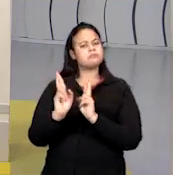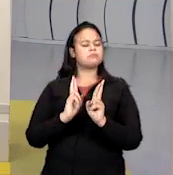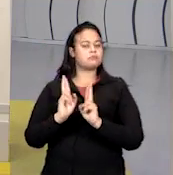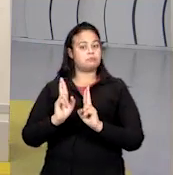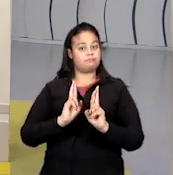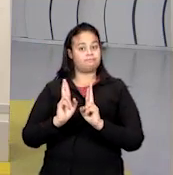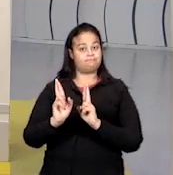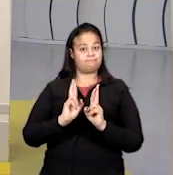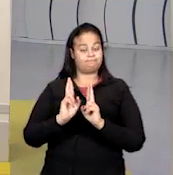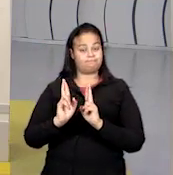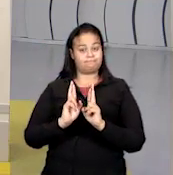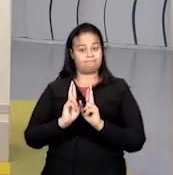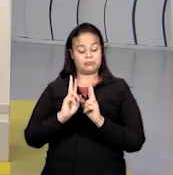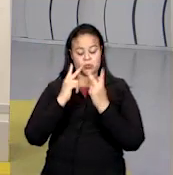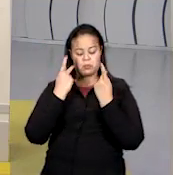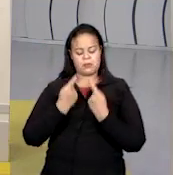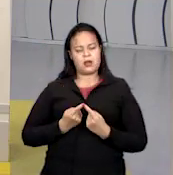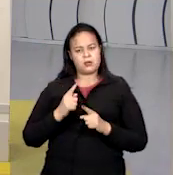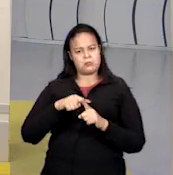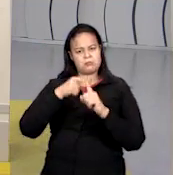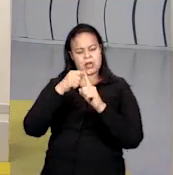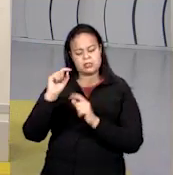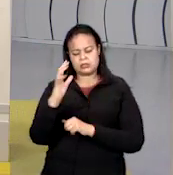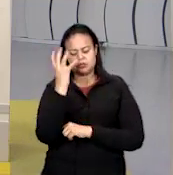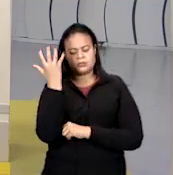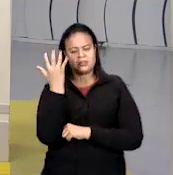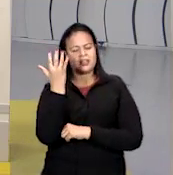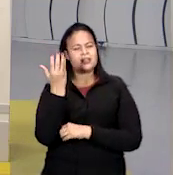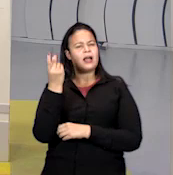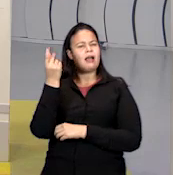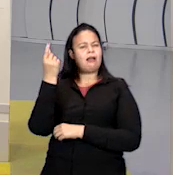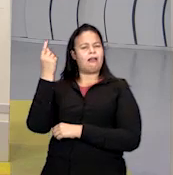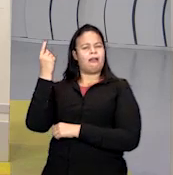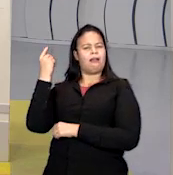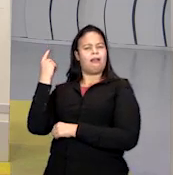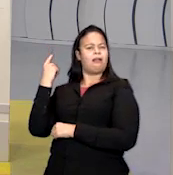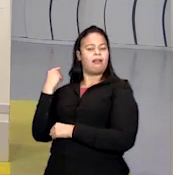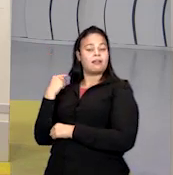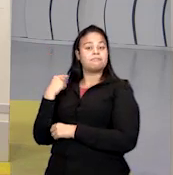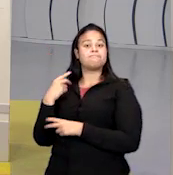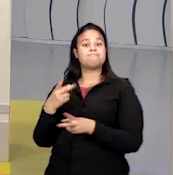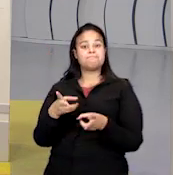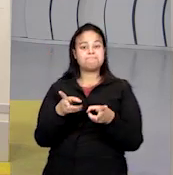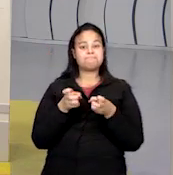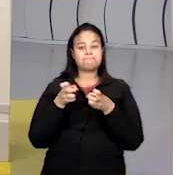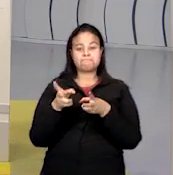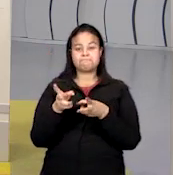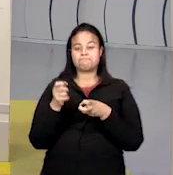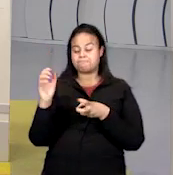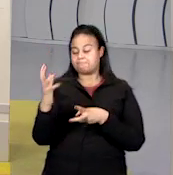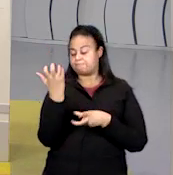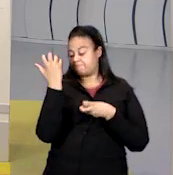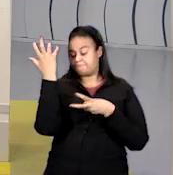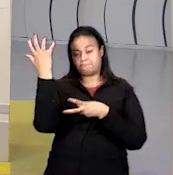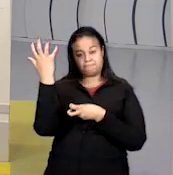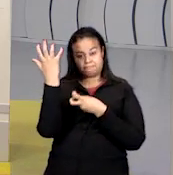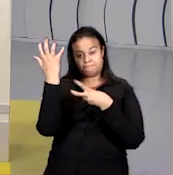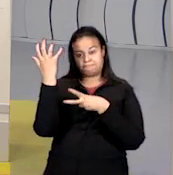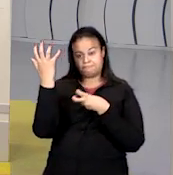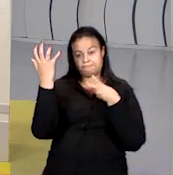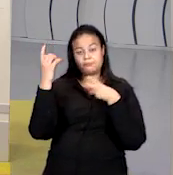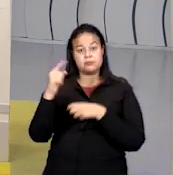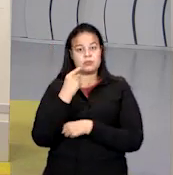sua existência. Essa relação envolve a exploração de recursos naturais para que